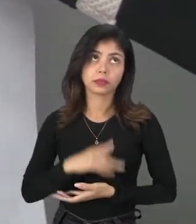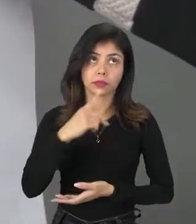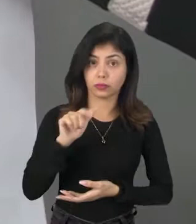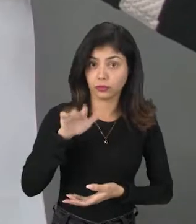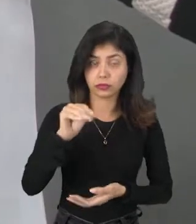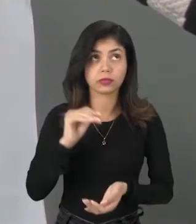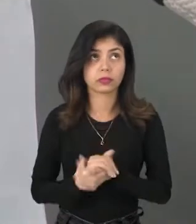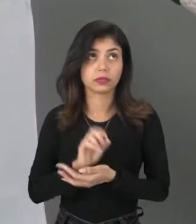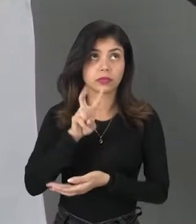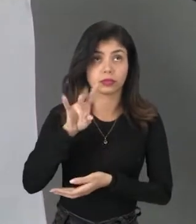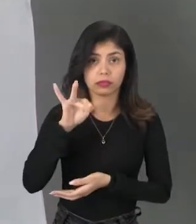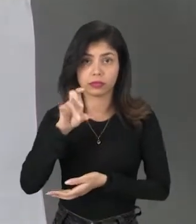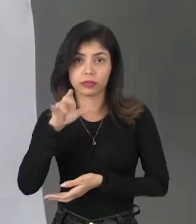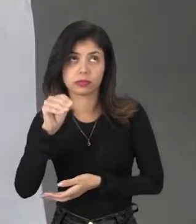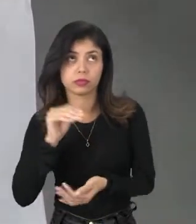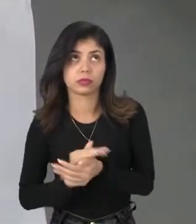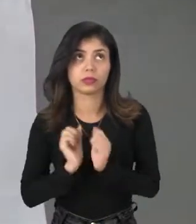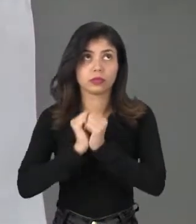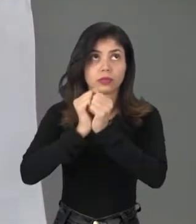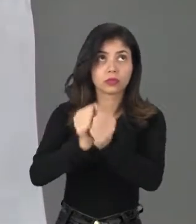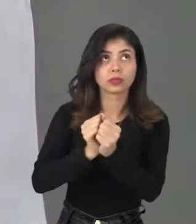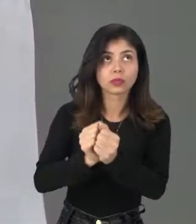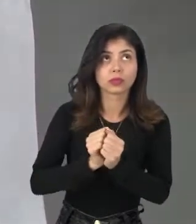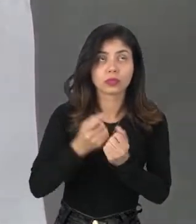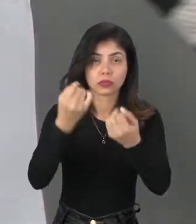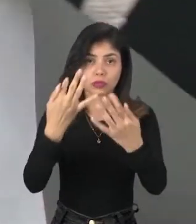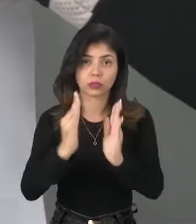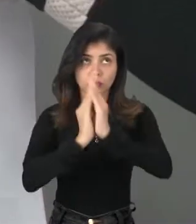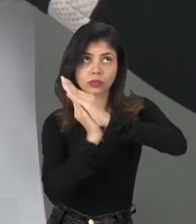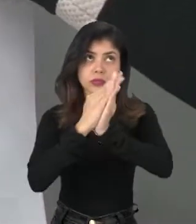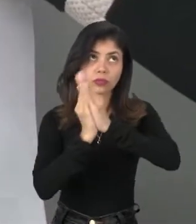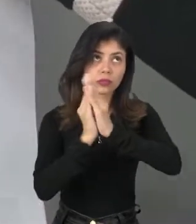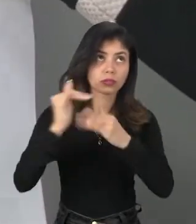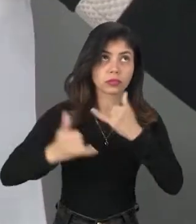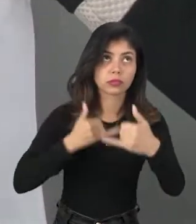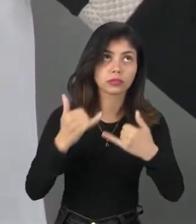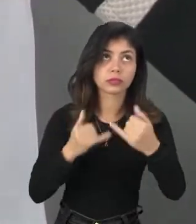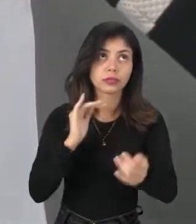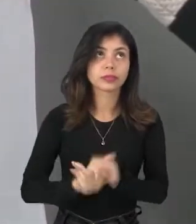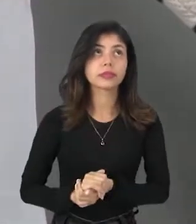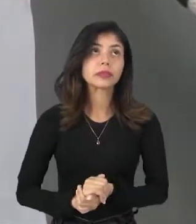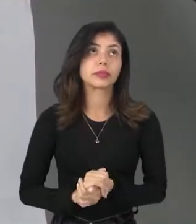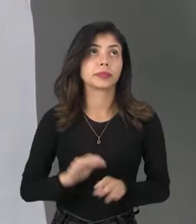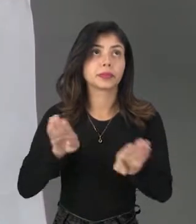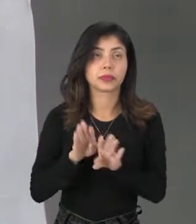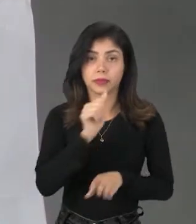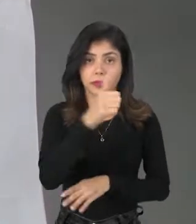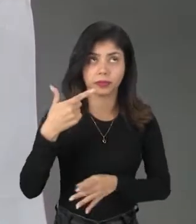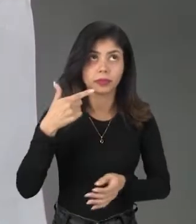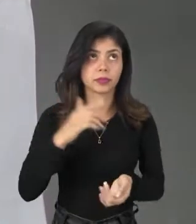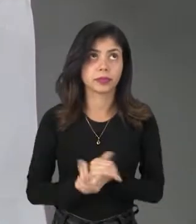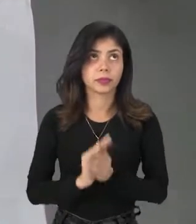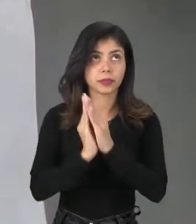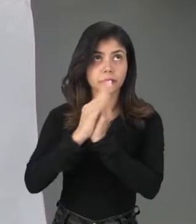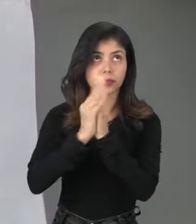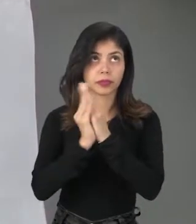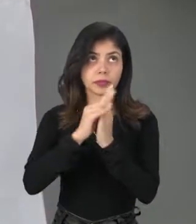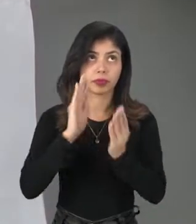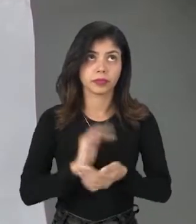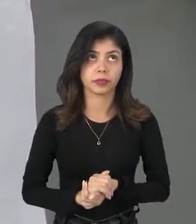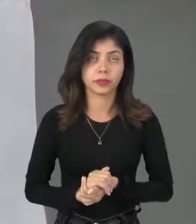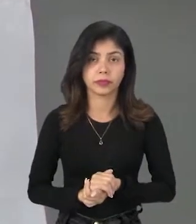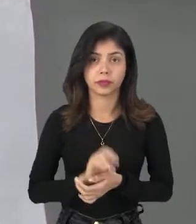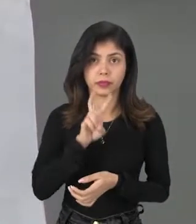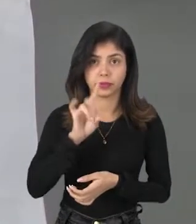Paulo e Vinícius estavam contando seus bonecos de brinquedos Paulo tem 12 bonecos